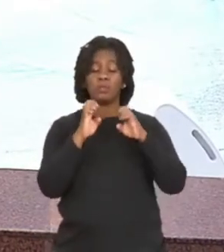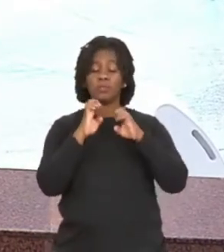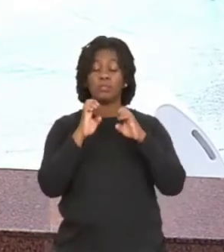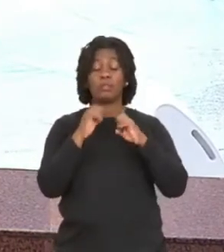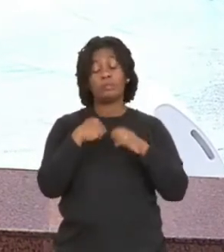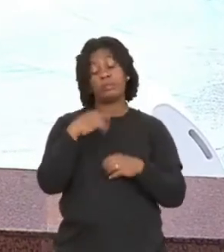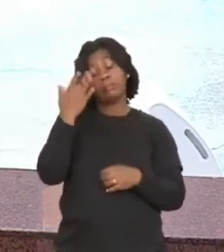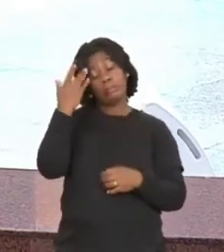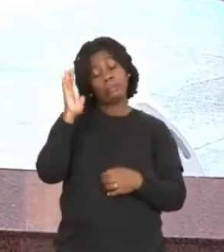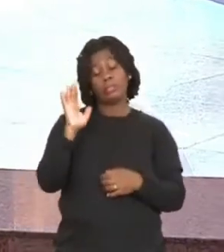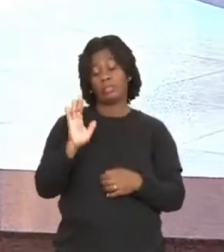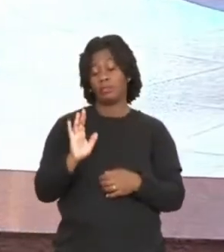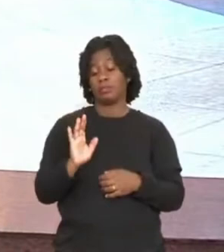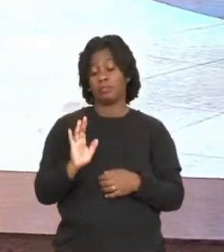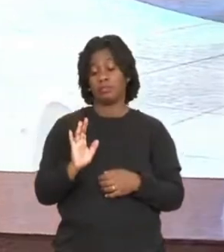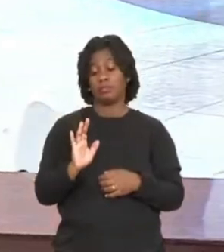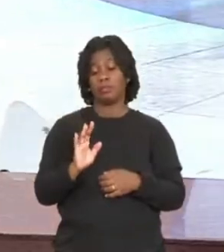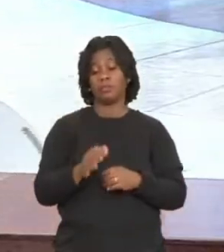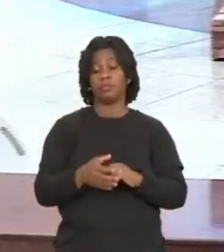Eu não sei.